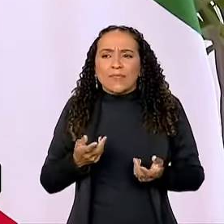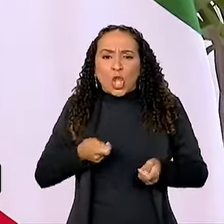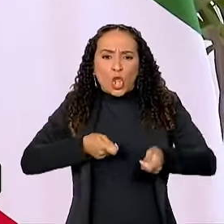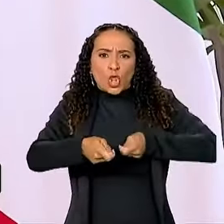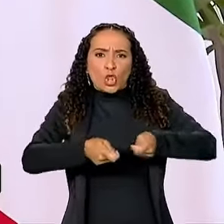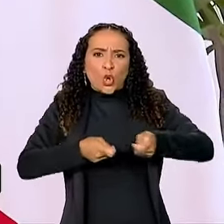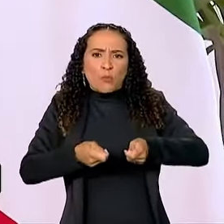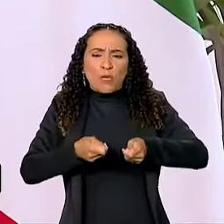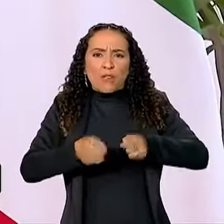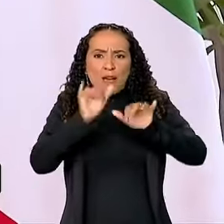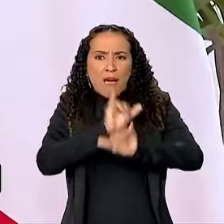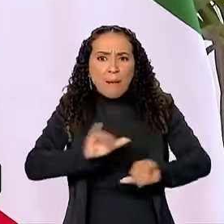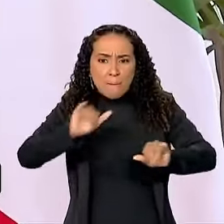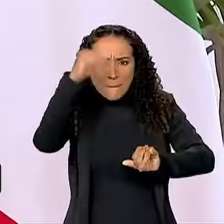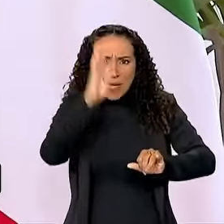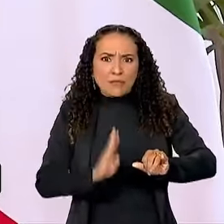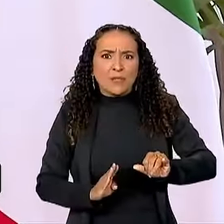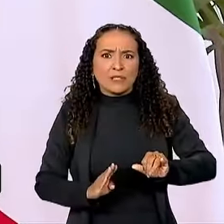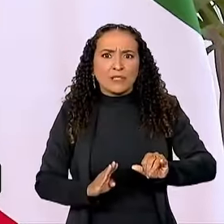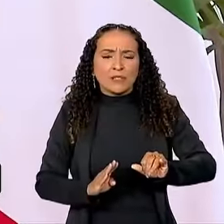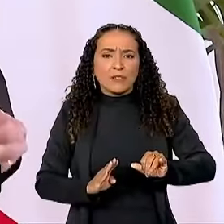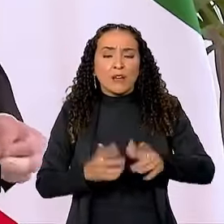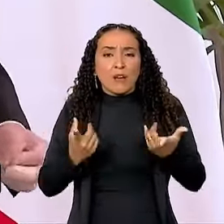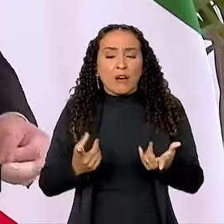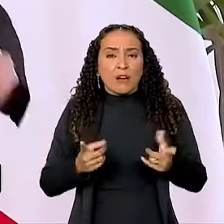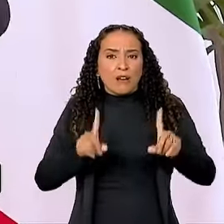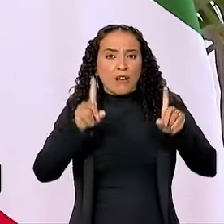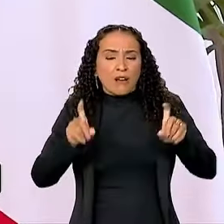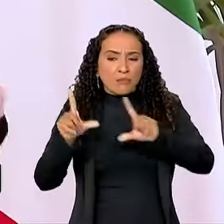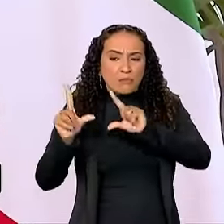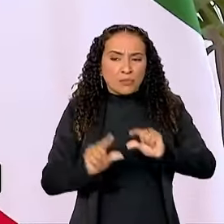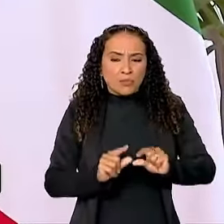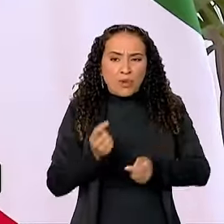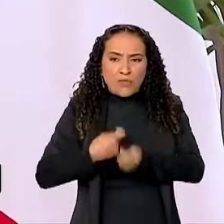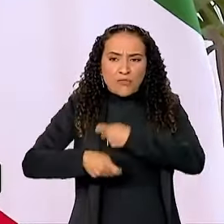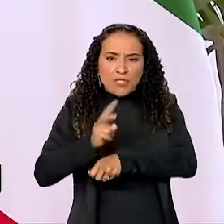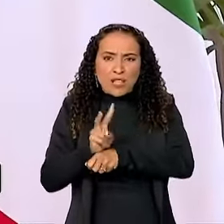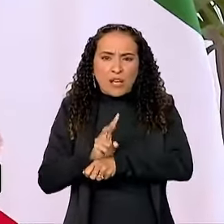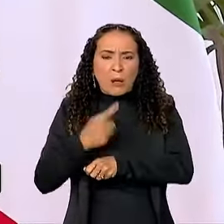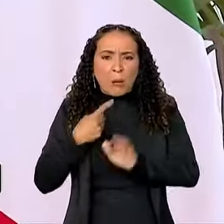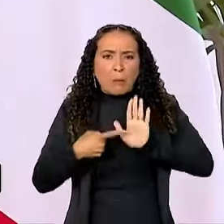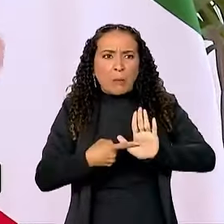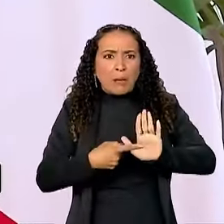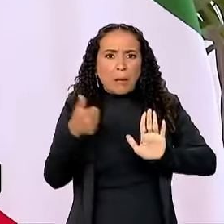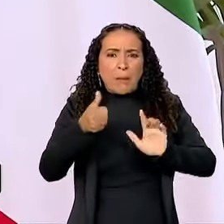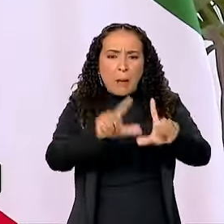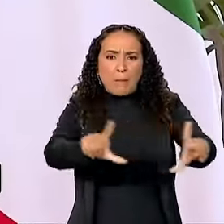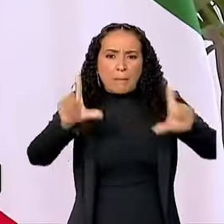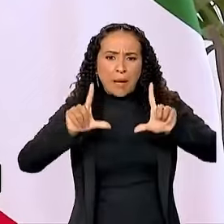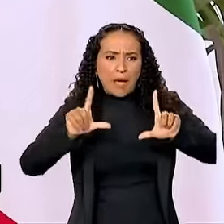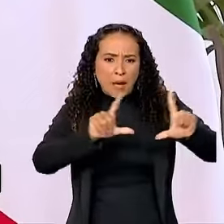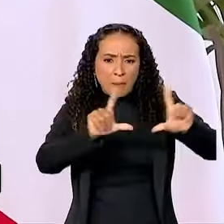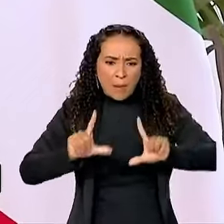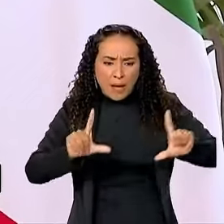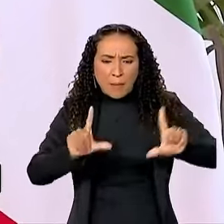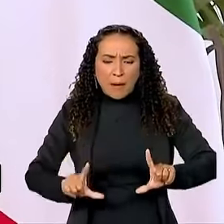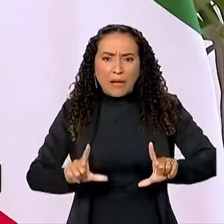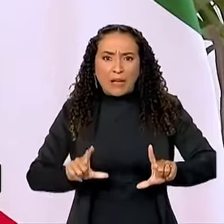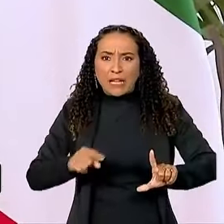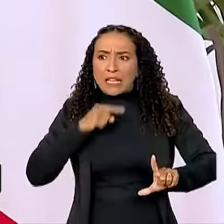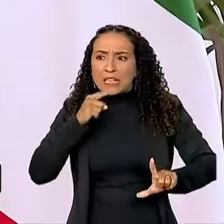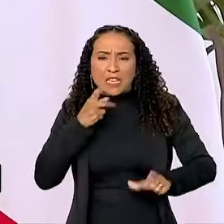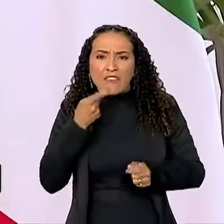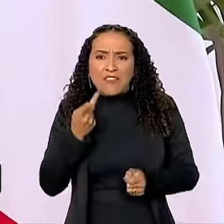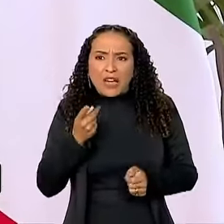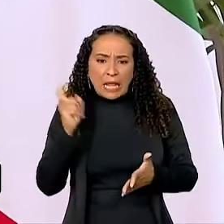imprensa brasileira. Ou seja, a questão do déficit fiscal aparece na primeira página, na segunda página, na terceira página. Ou seja, ninguém fala da